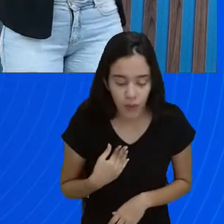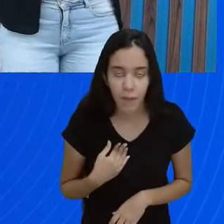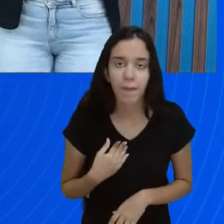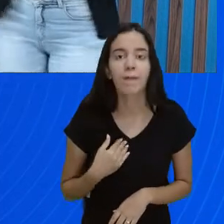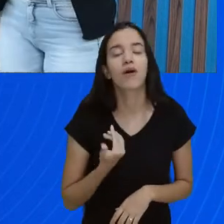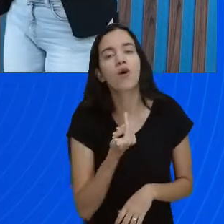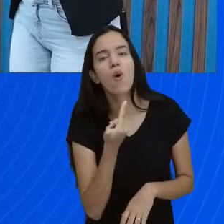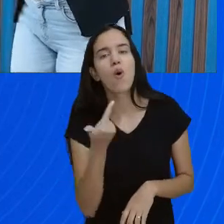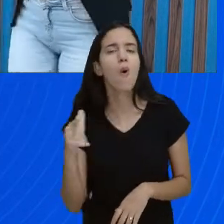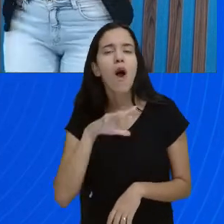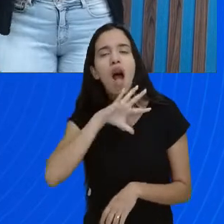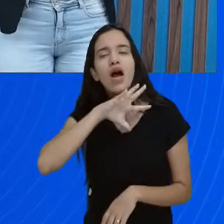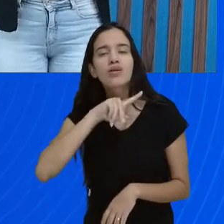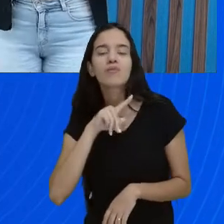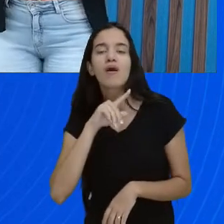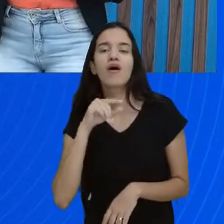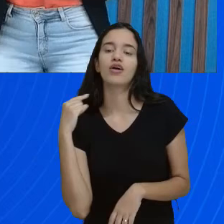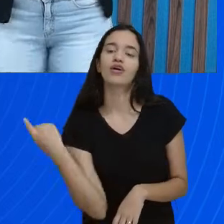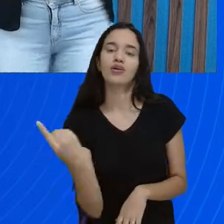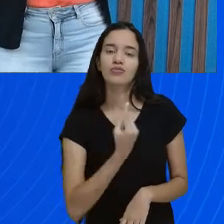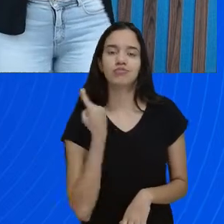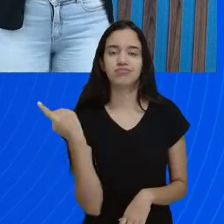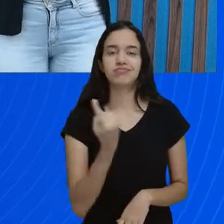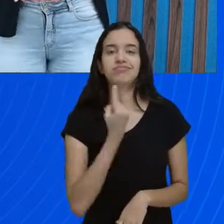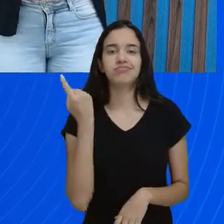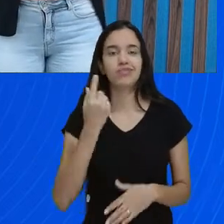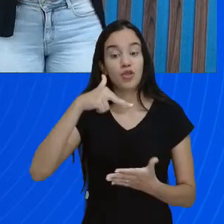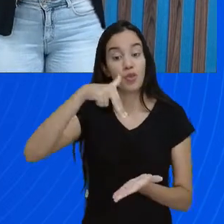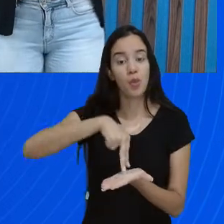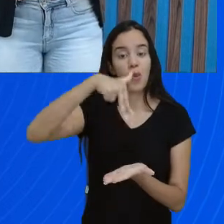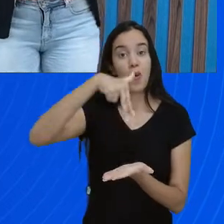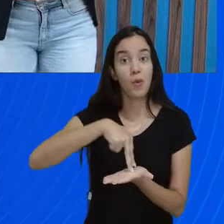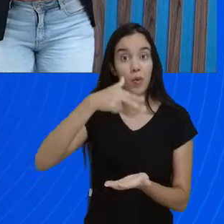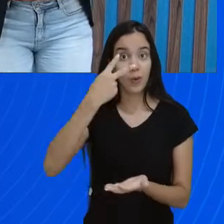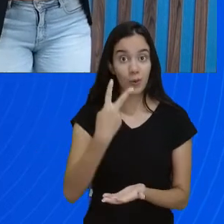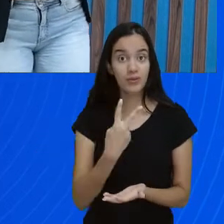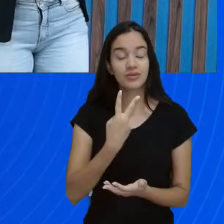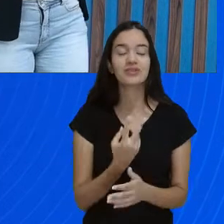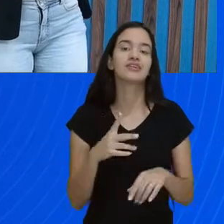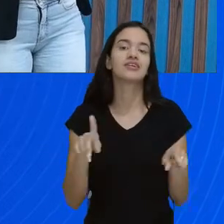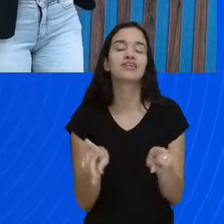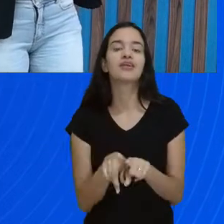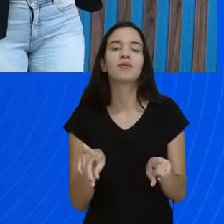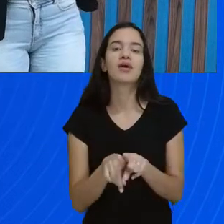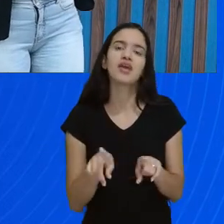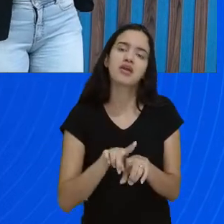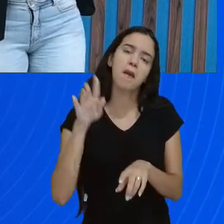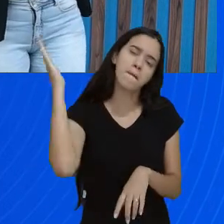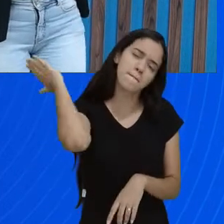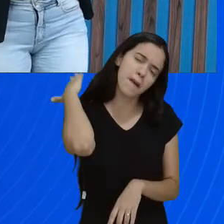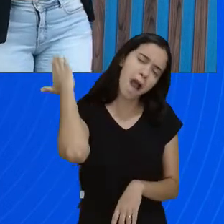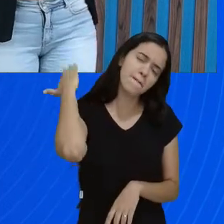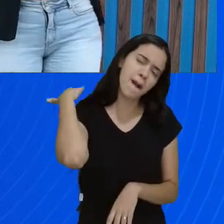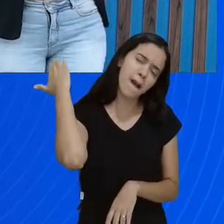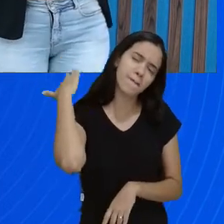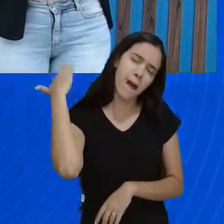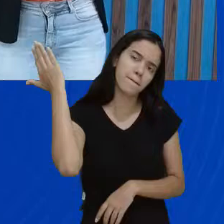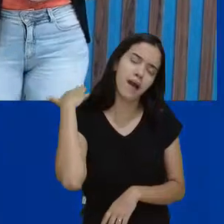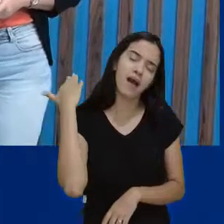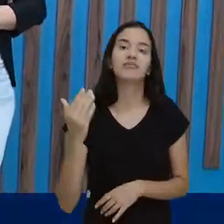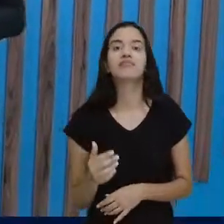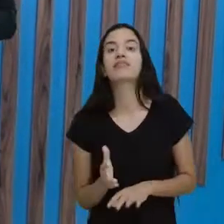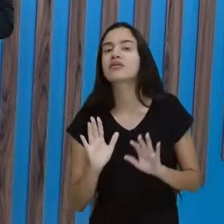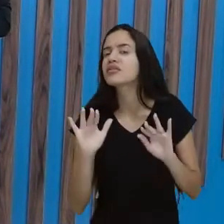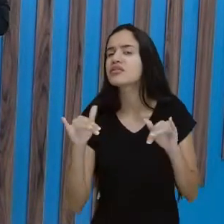tinha que dar 3 rodadinhas e 2 pulinhos, outro chegava nas costas dela assim, ó, e batendo.